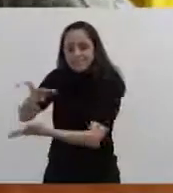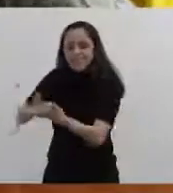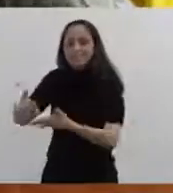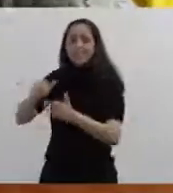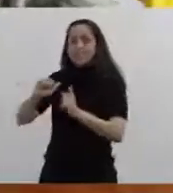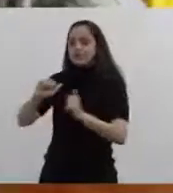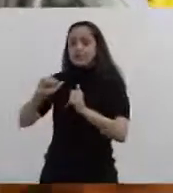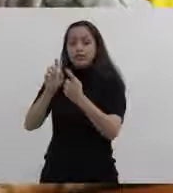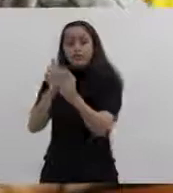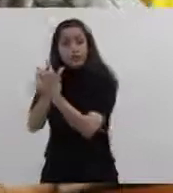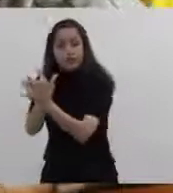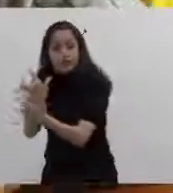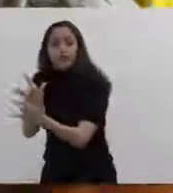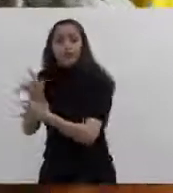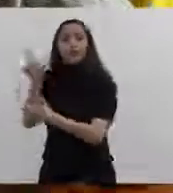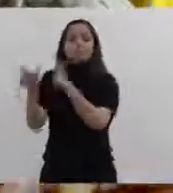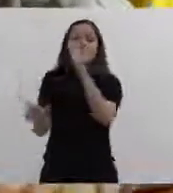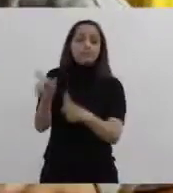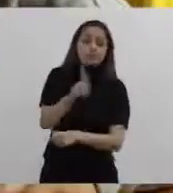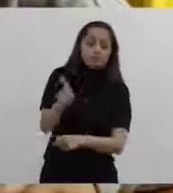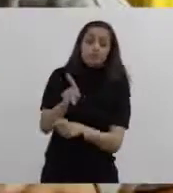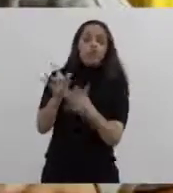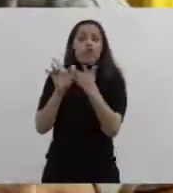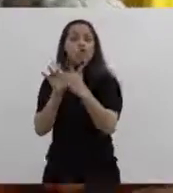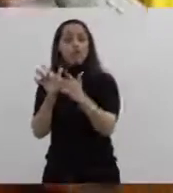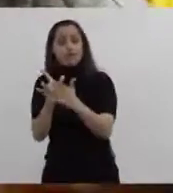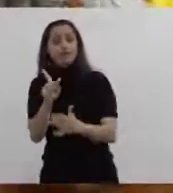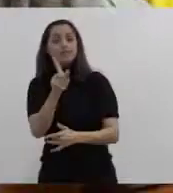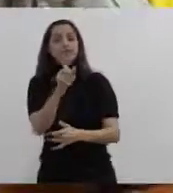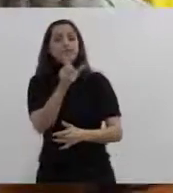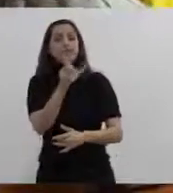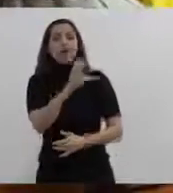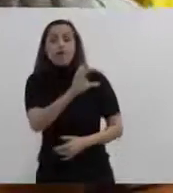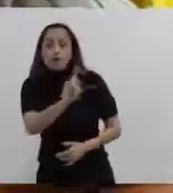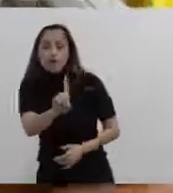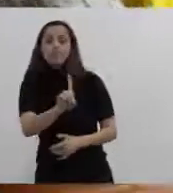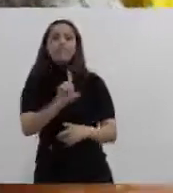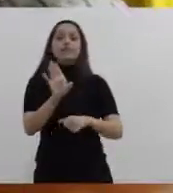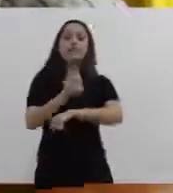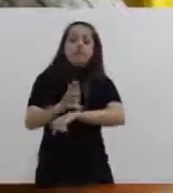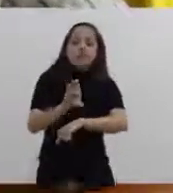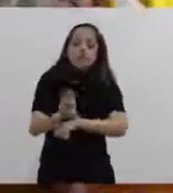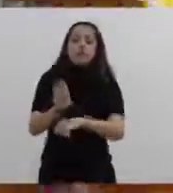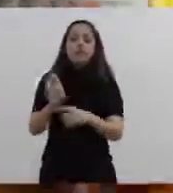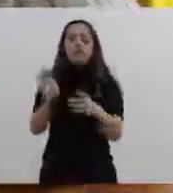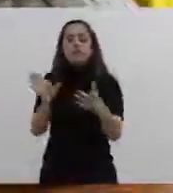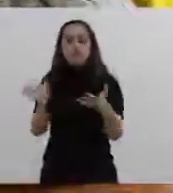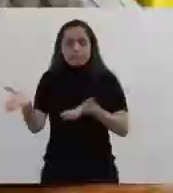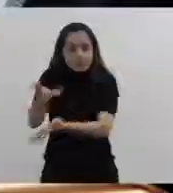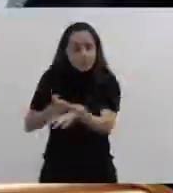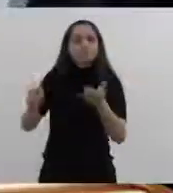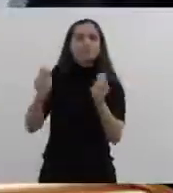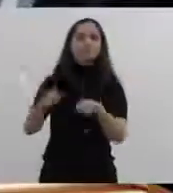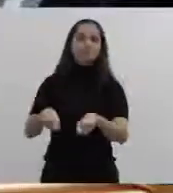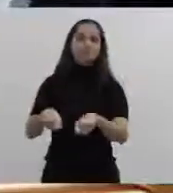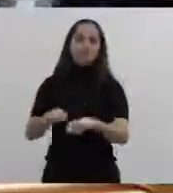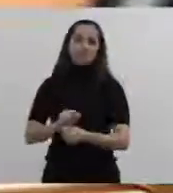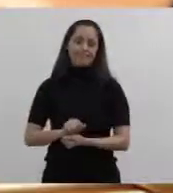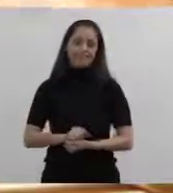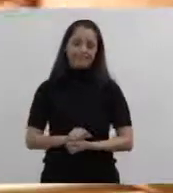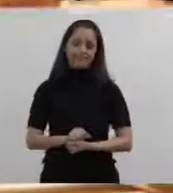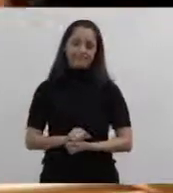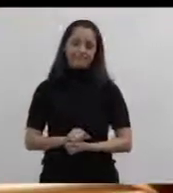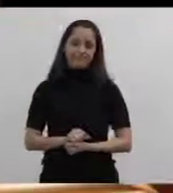E então formei um núcleo. Agora o núcleo está interagindo com as equipes externas, com os professores, com os